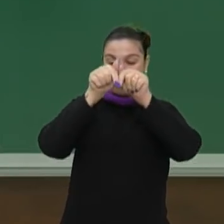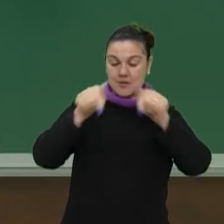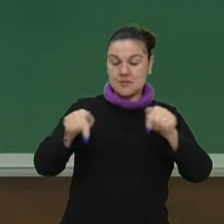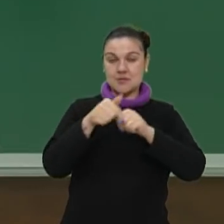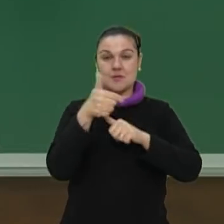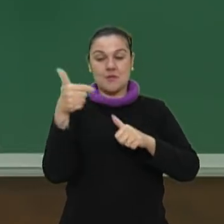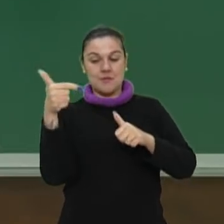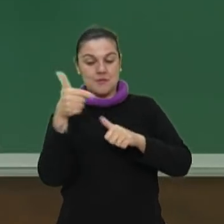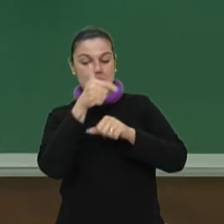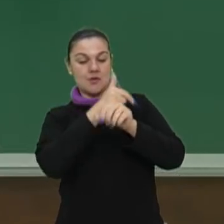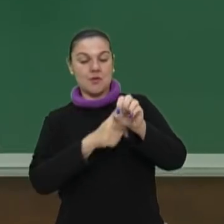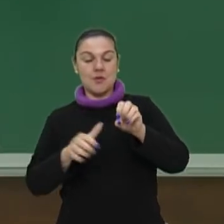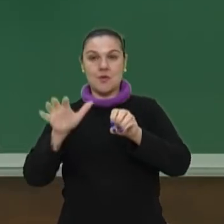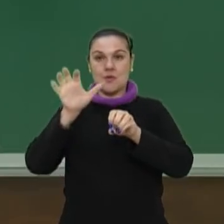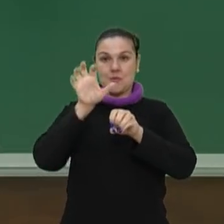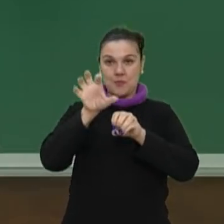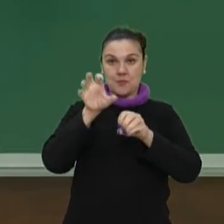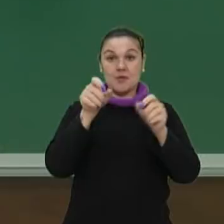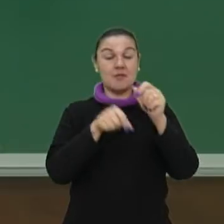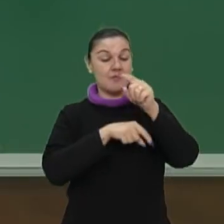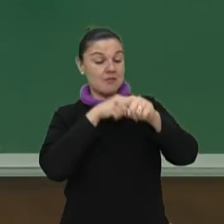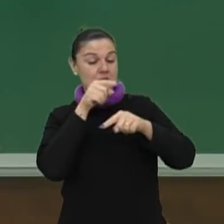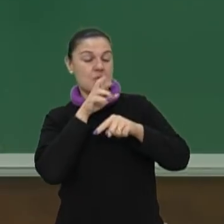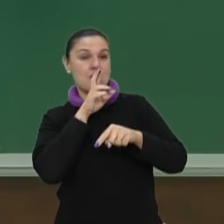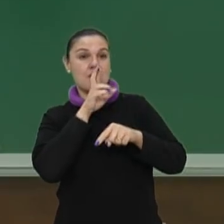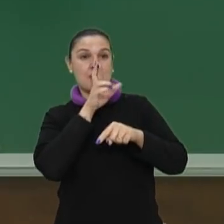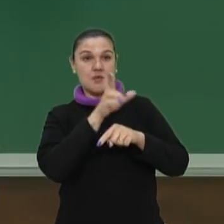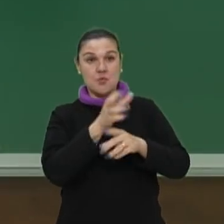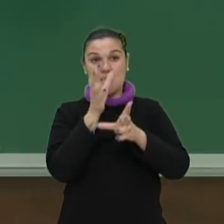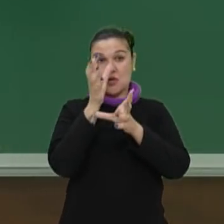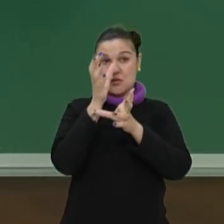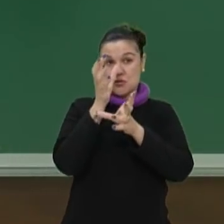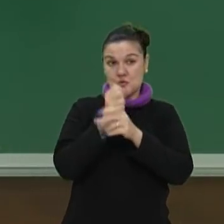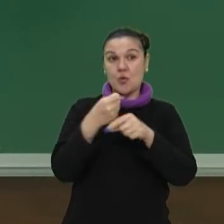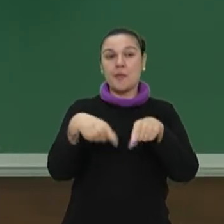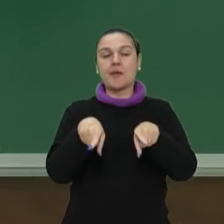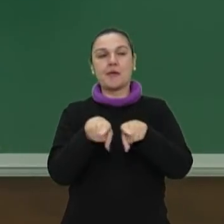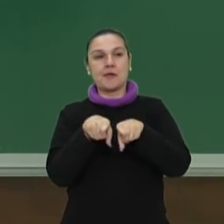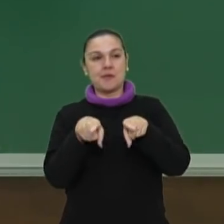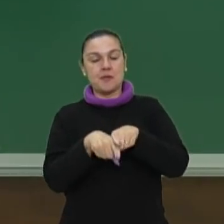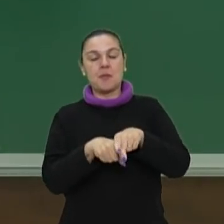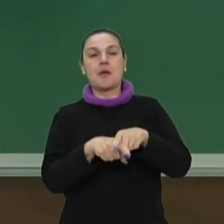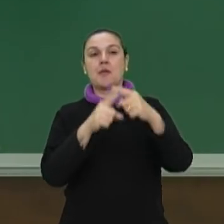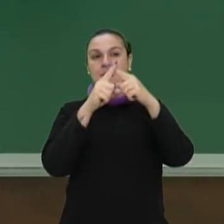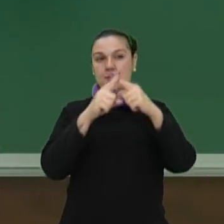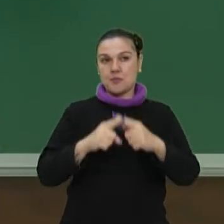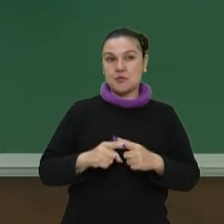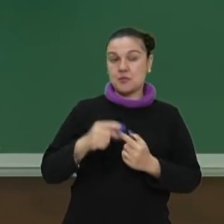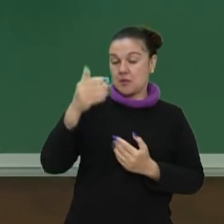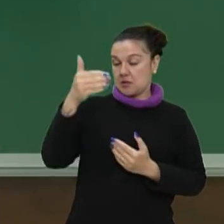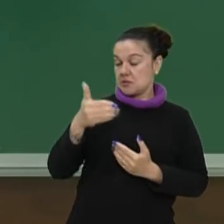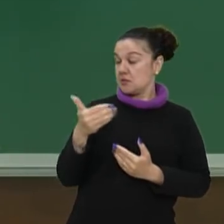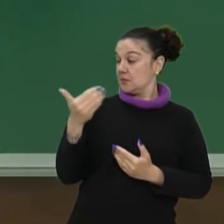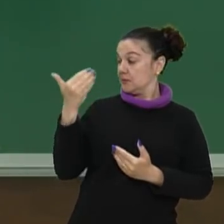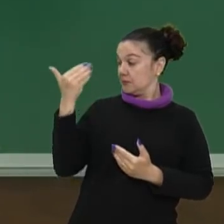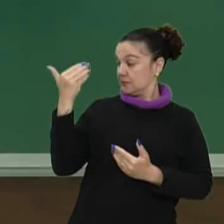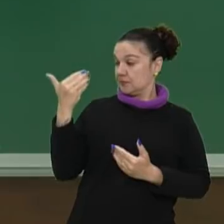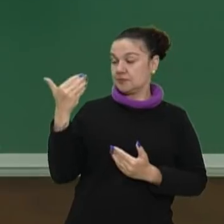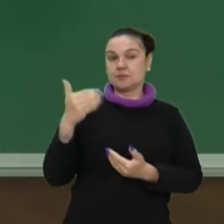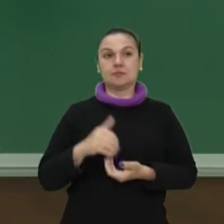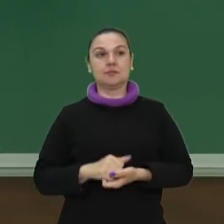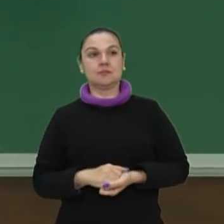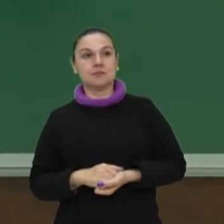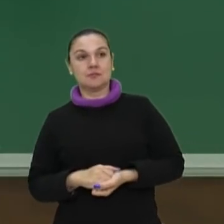segundo grau a seguir. Em seguida, determine a soma e o produto de suas raízes. A equação é x ao quadrado menos 5x